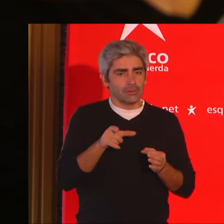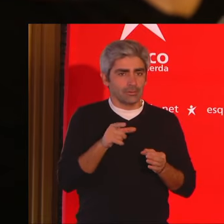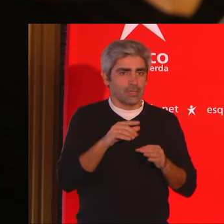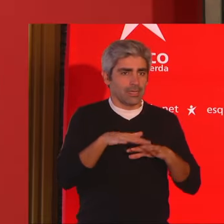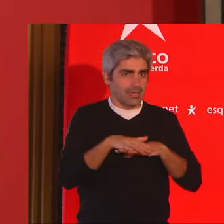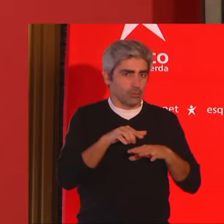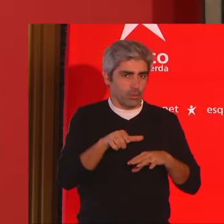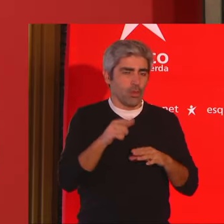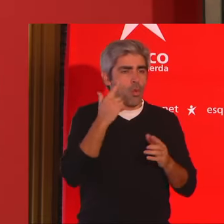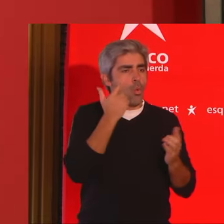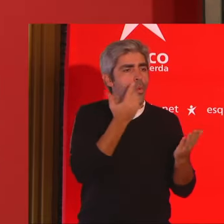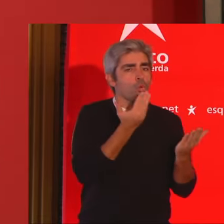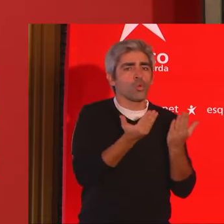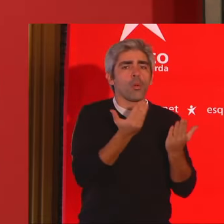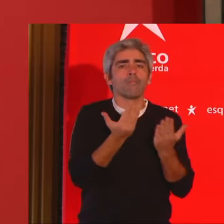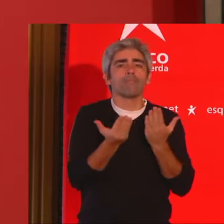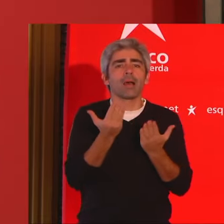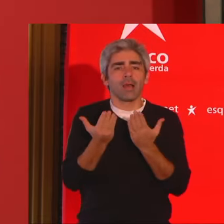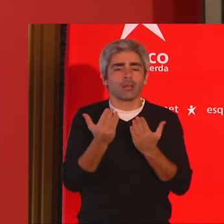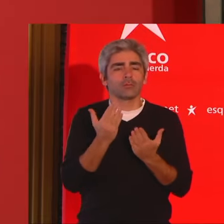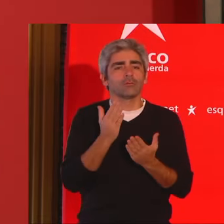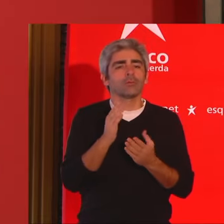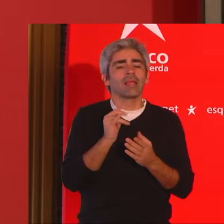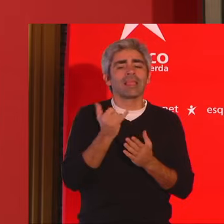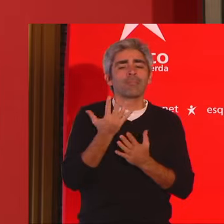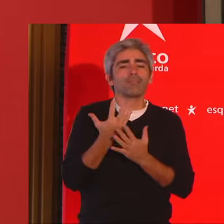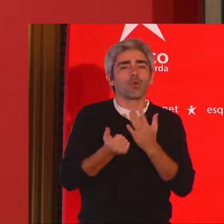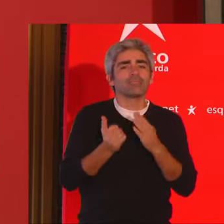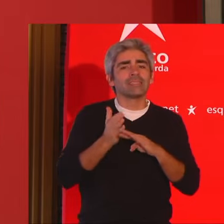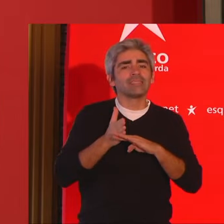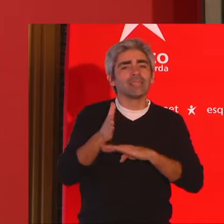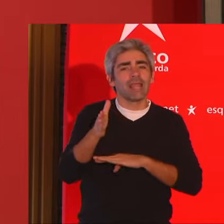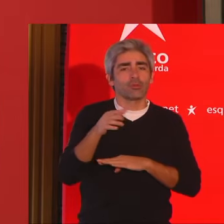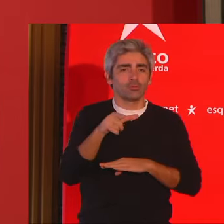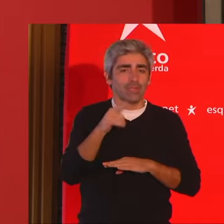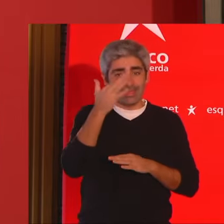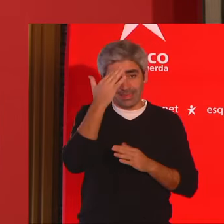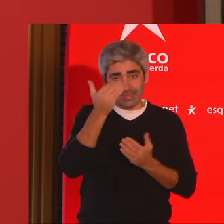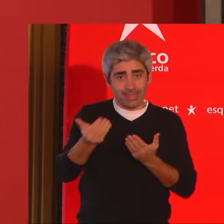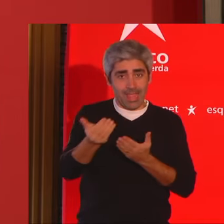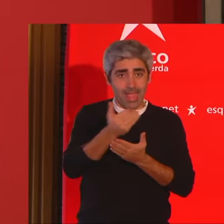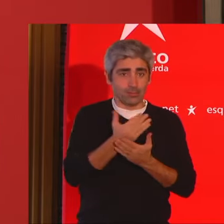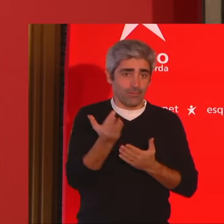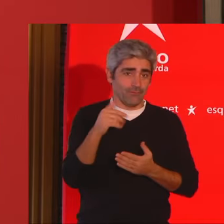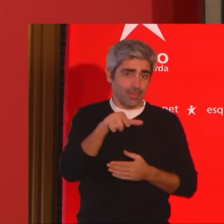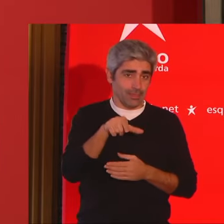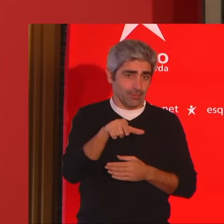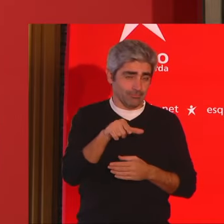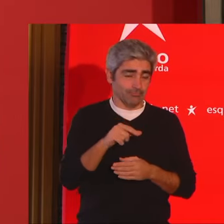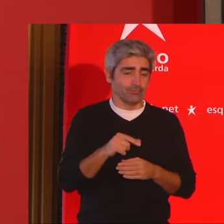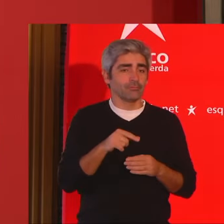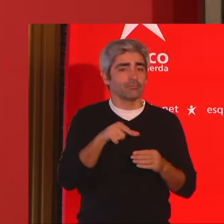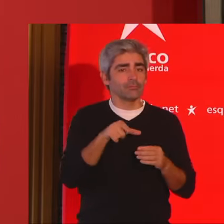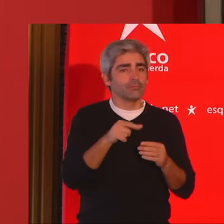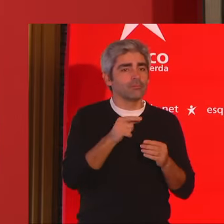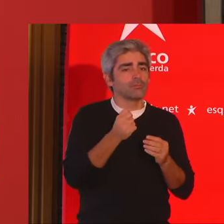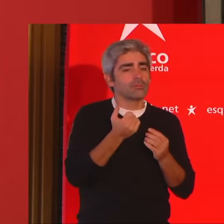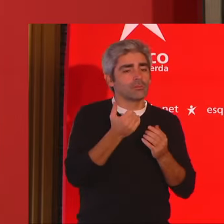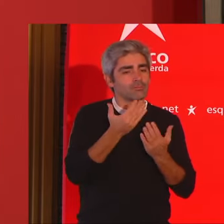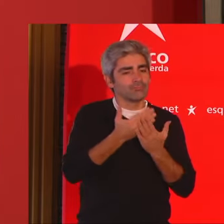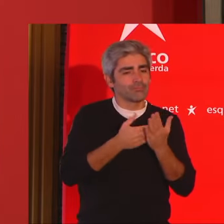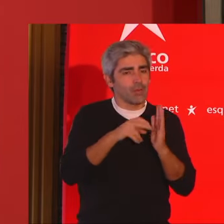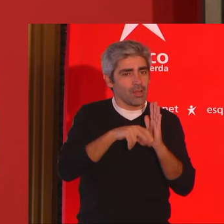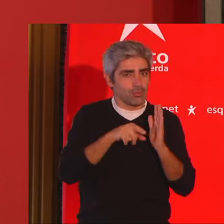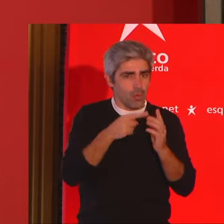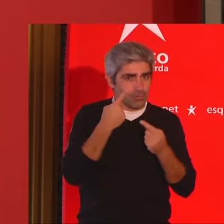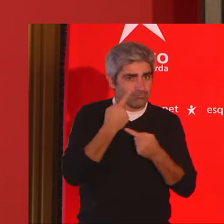e diz que só em termos de chamados impostos diretos, aqueles que resultam desses dados do Country by Country Reporting, há